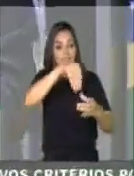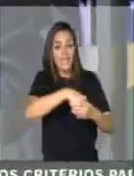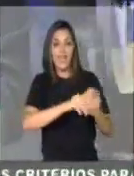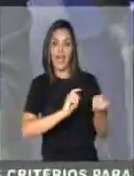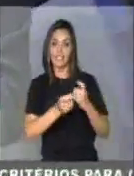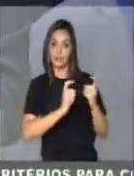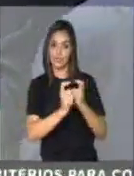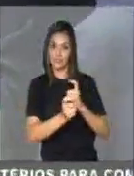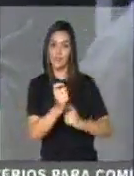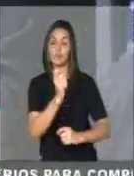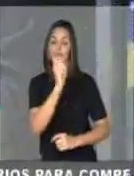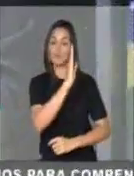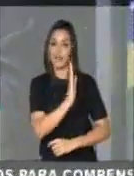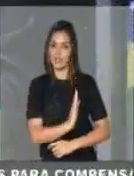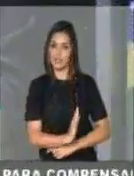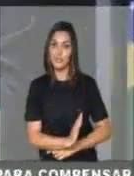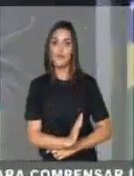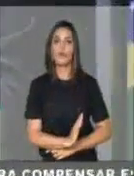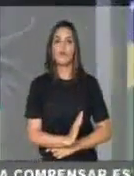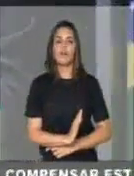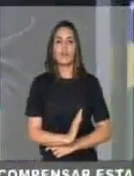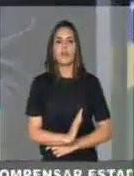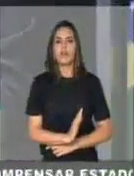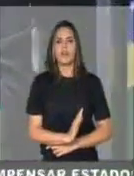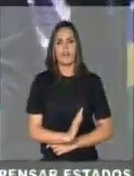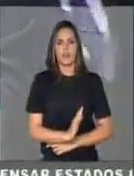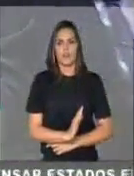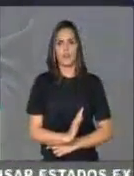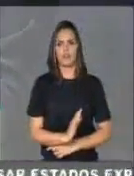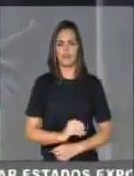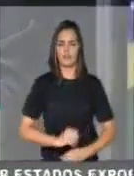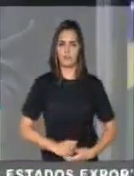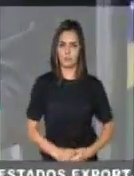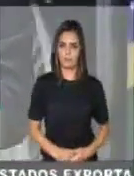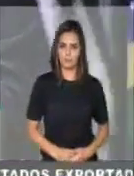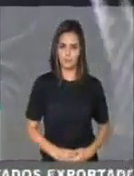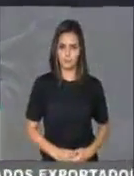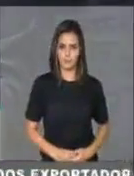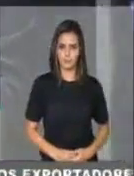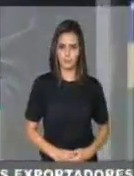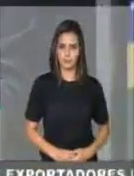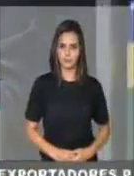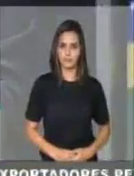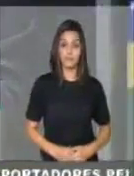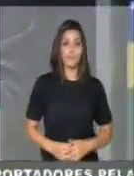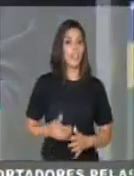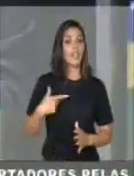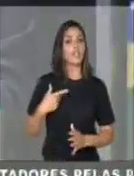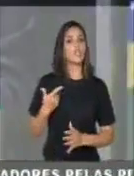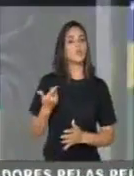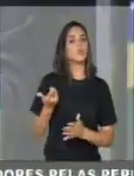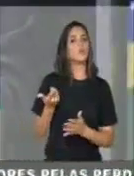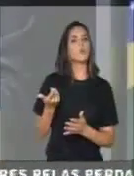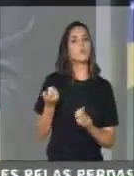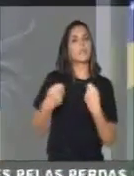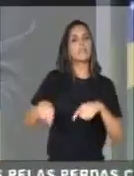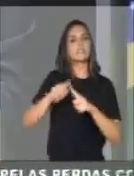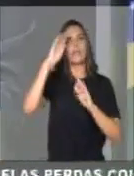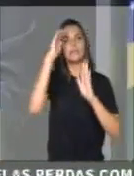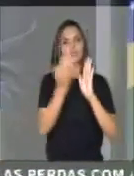esfera administrativa sob perspectiva cautelar, independente de prévia internalização de cada resolução do